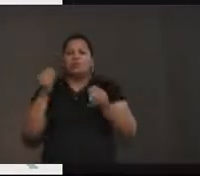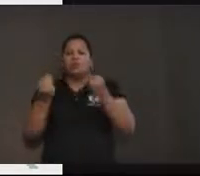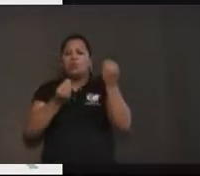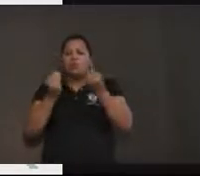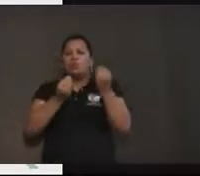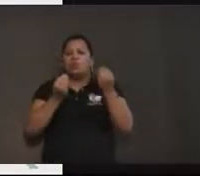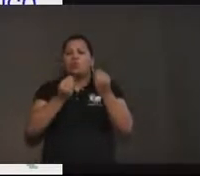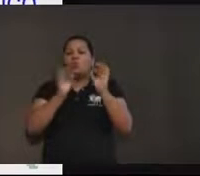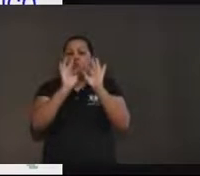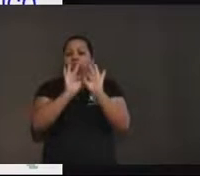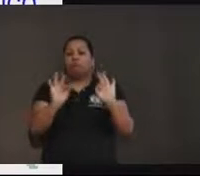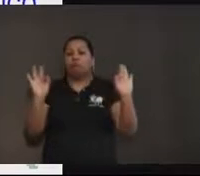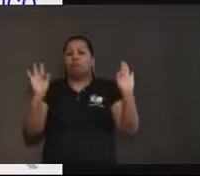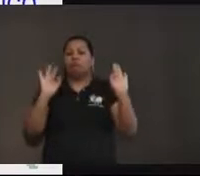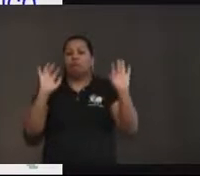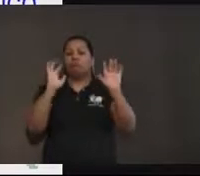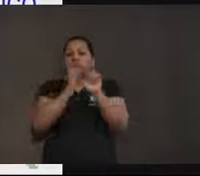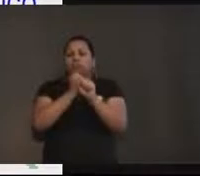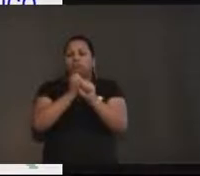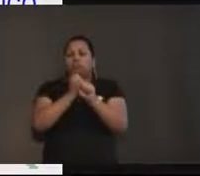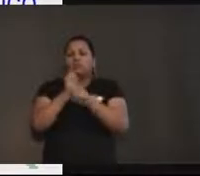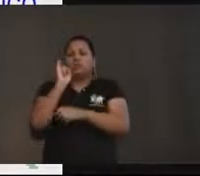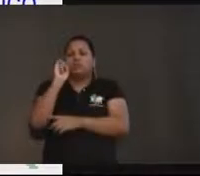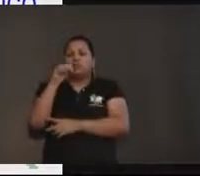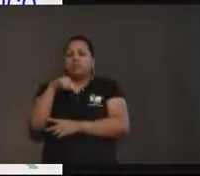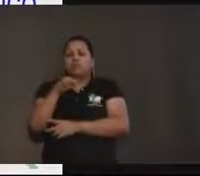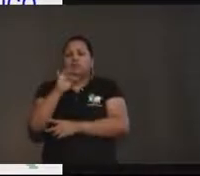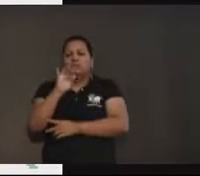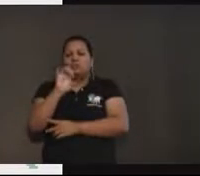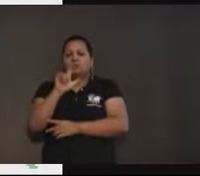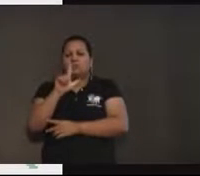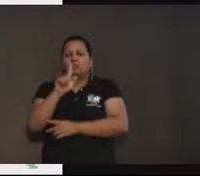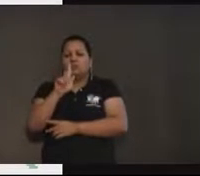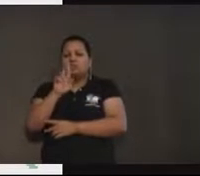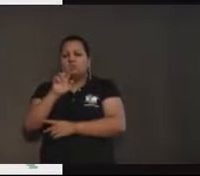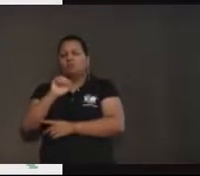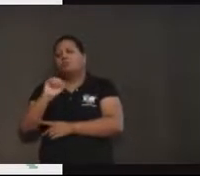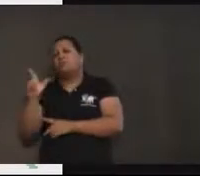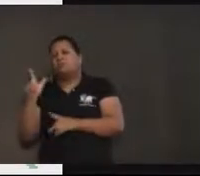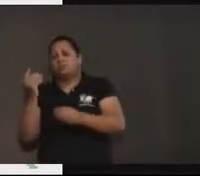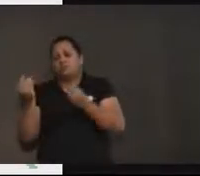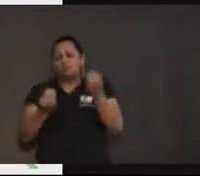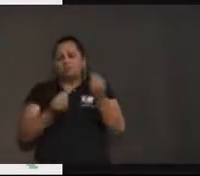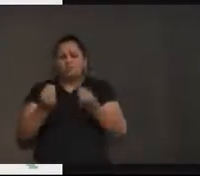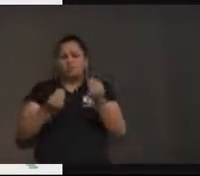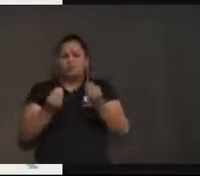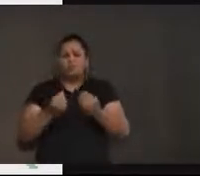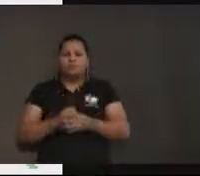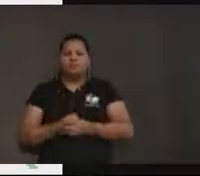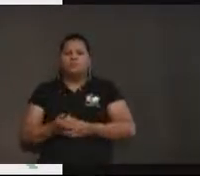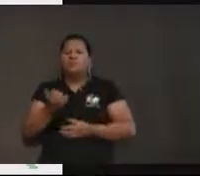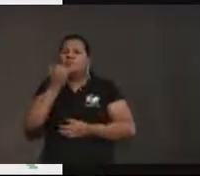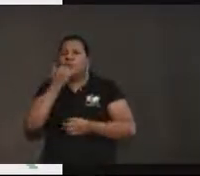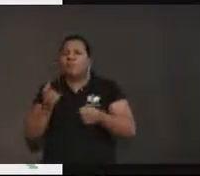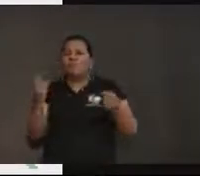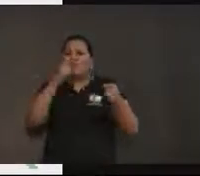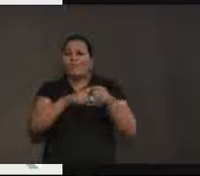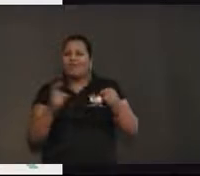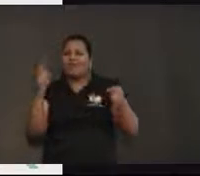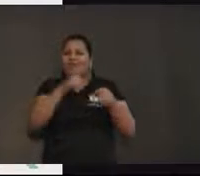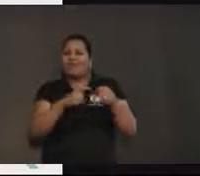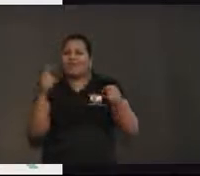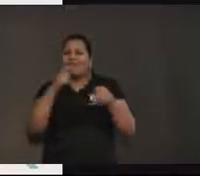lá bom então é um ponto crítico tô sempre voltando Desculpa aí pessoal